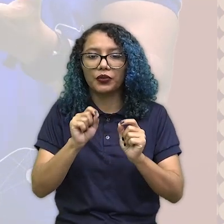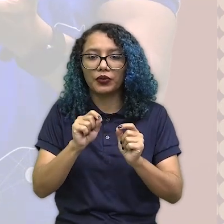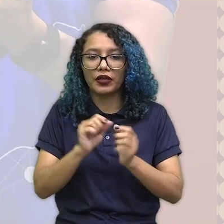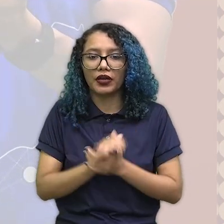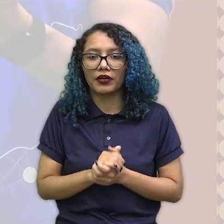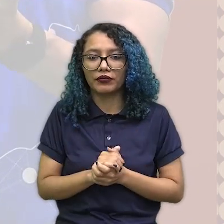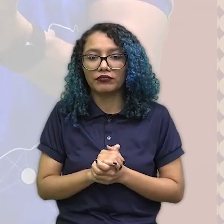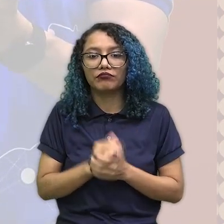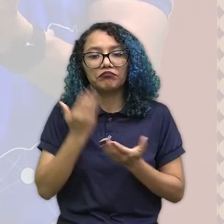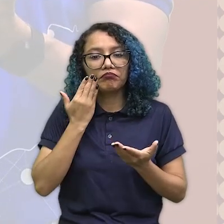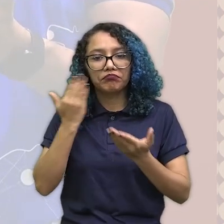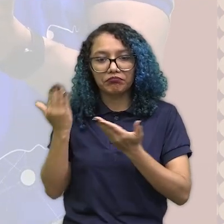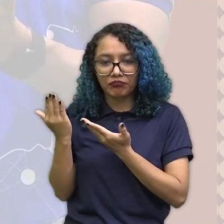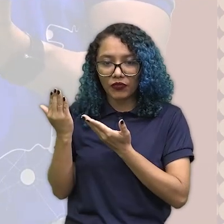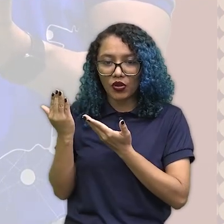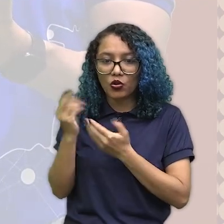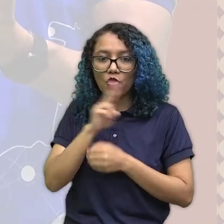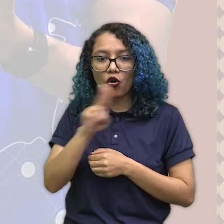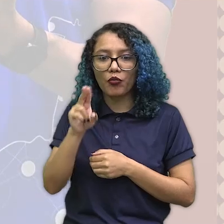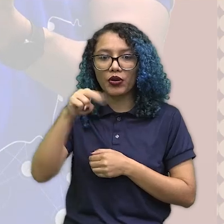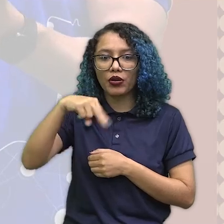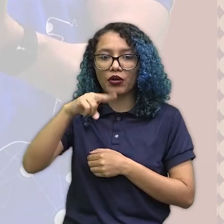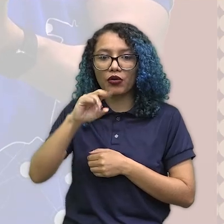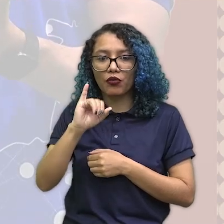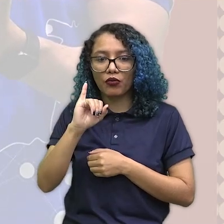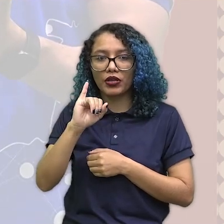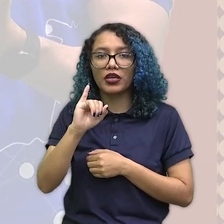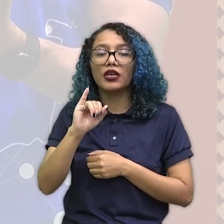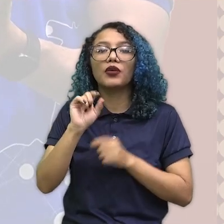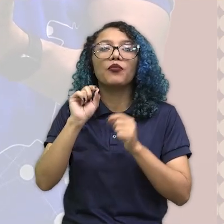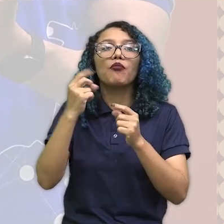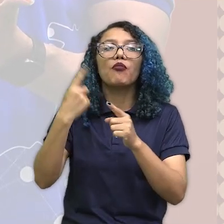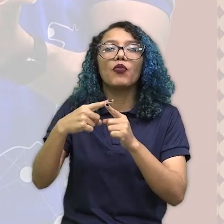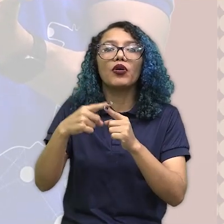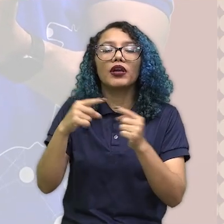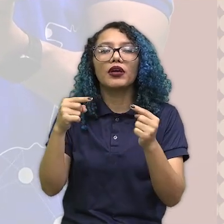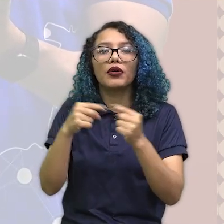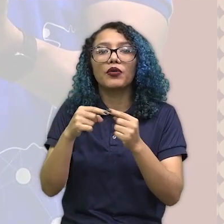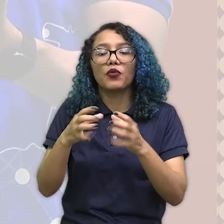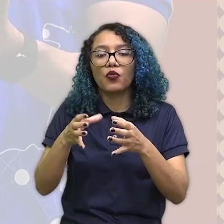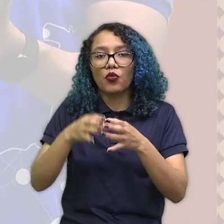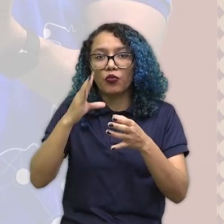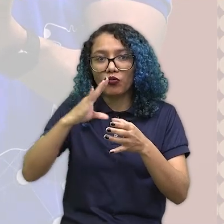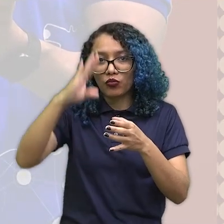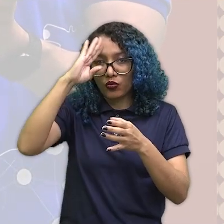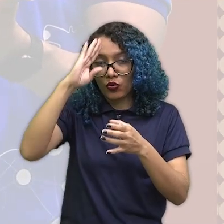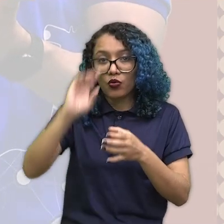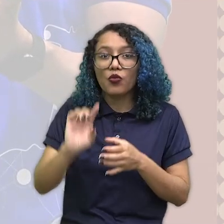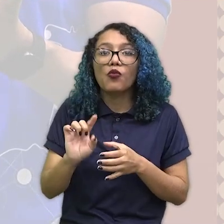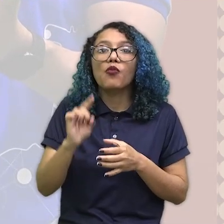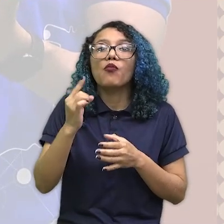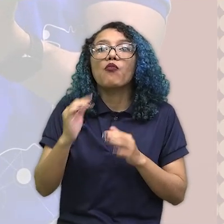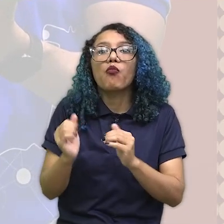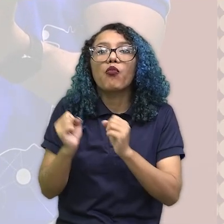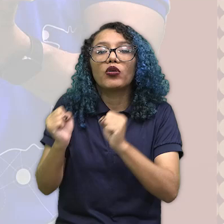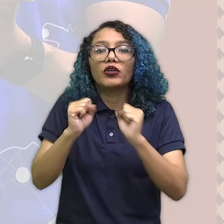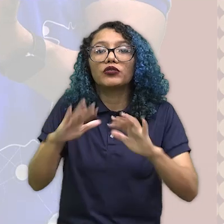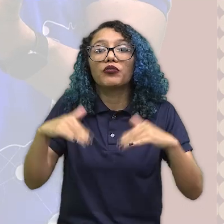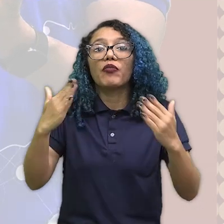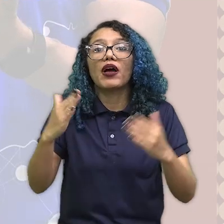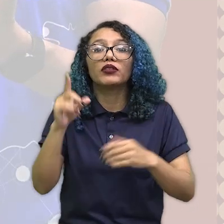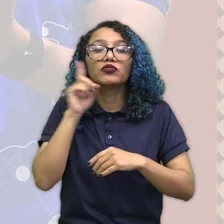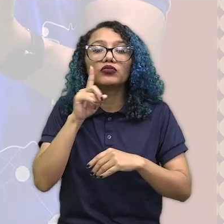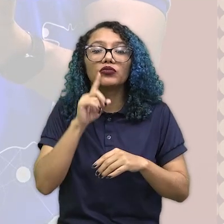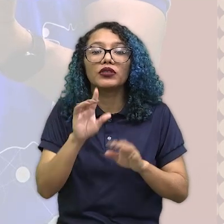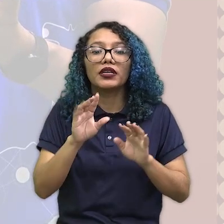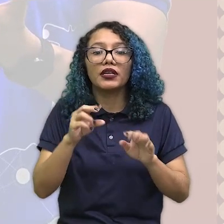como sendo unimultipolar. Uni, porque os Estados Unidos ainda tem o exército mais poderoso do mundo,